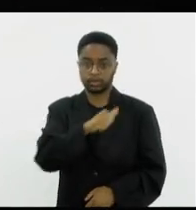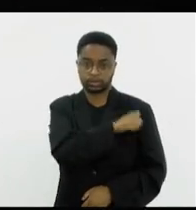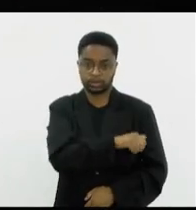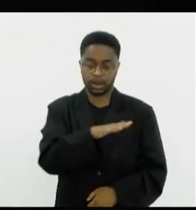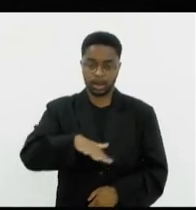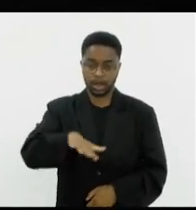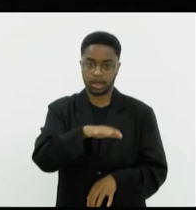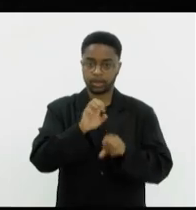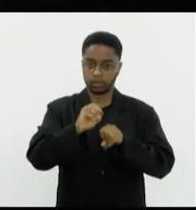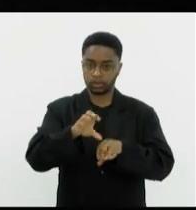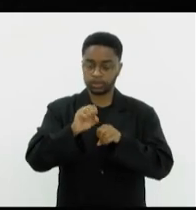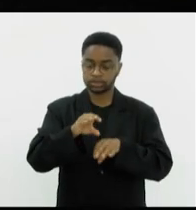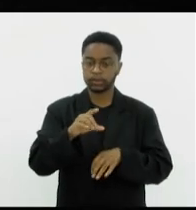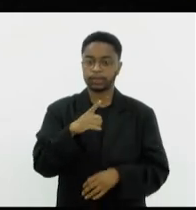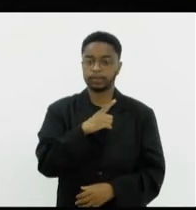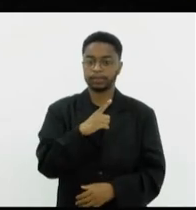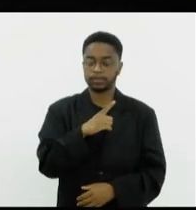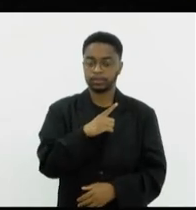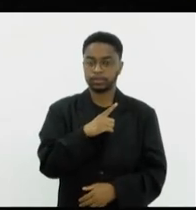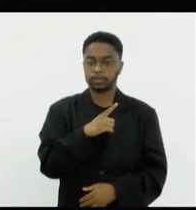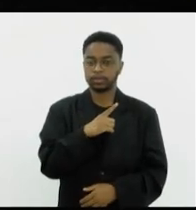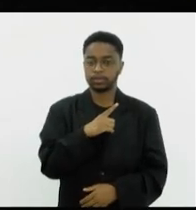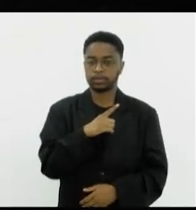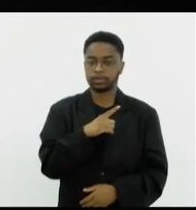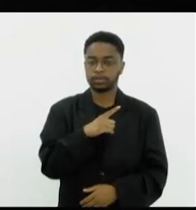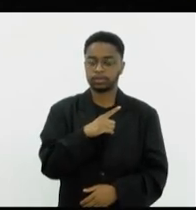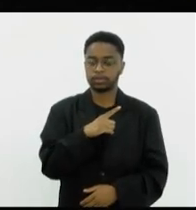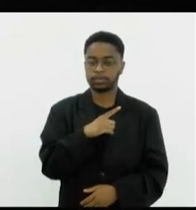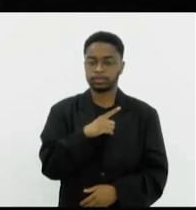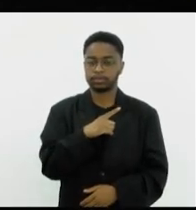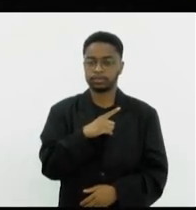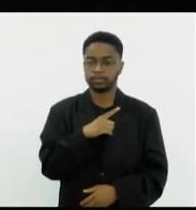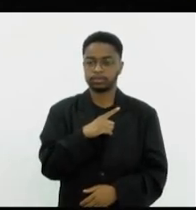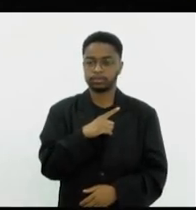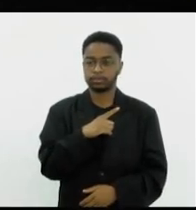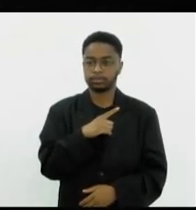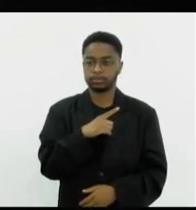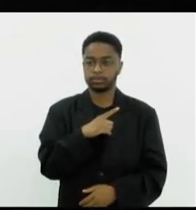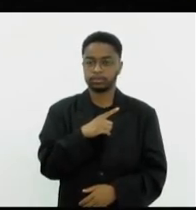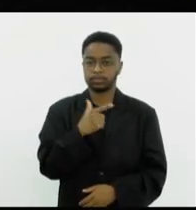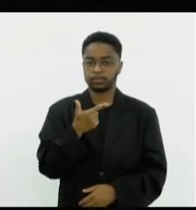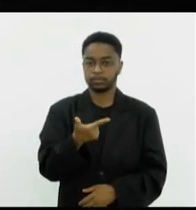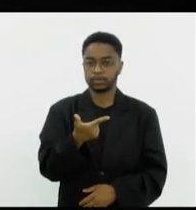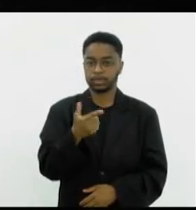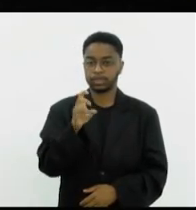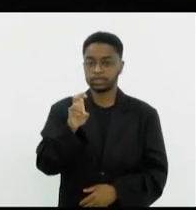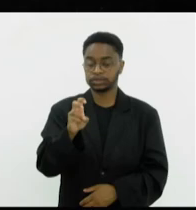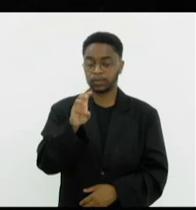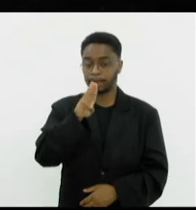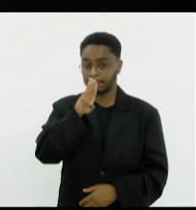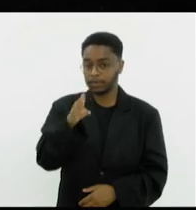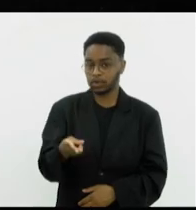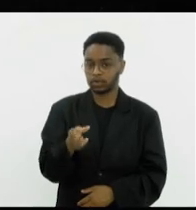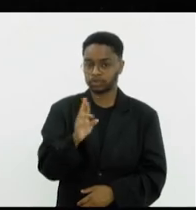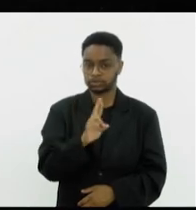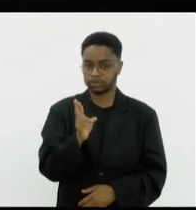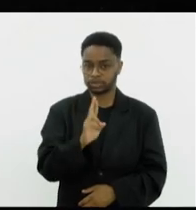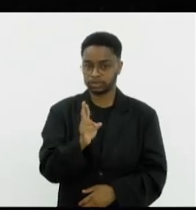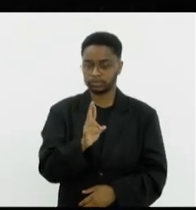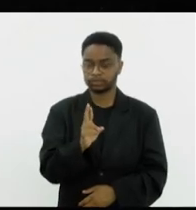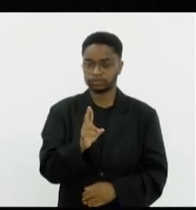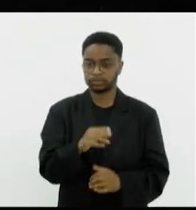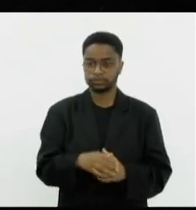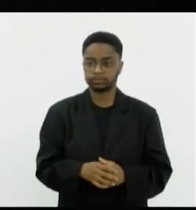de educação, nós teremos pelo menos 25 milhões